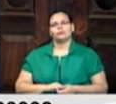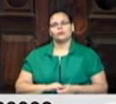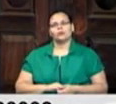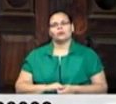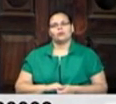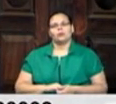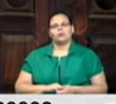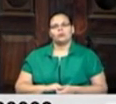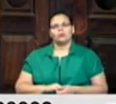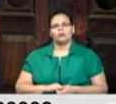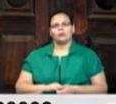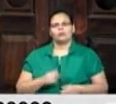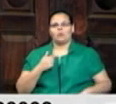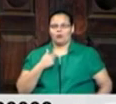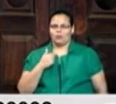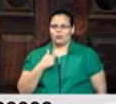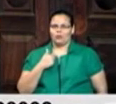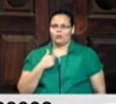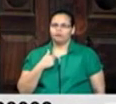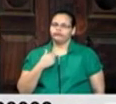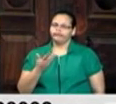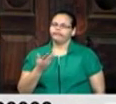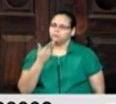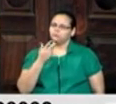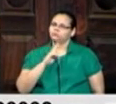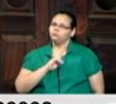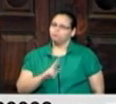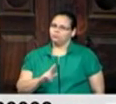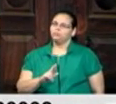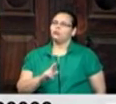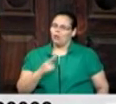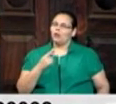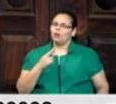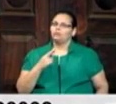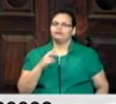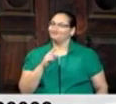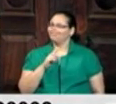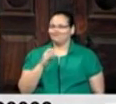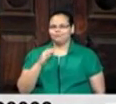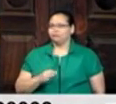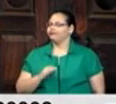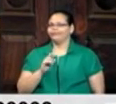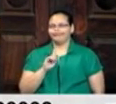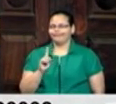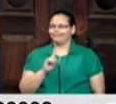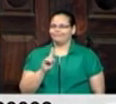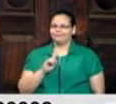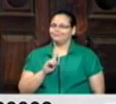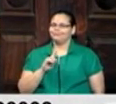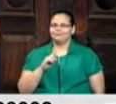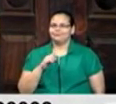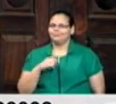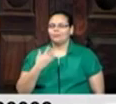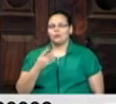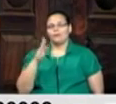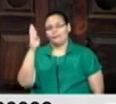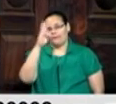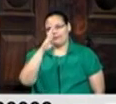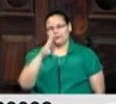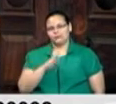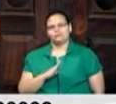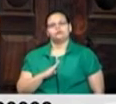Eu me atrevo a responder que com certeza não temos, tanto no Brasil, mas